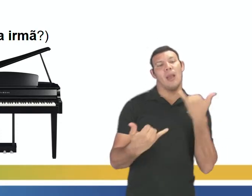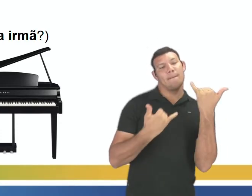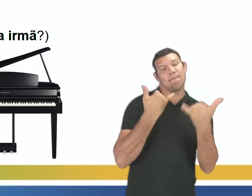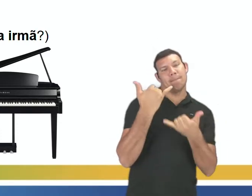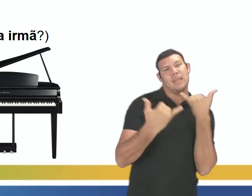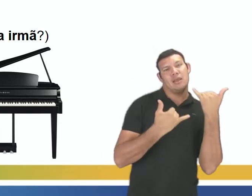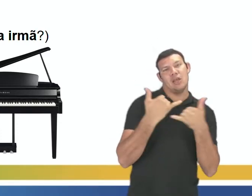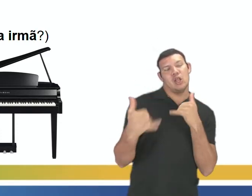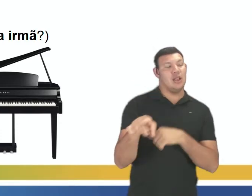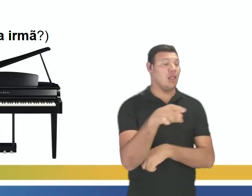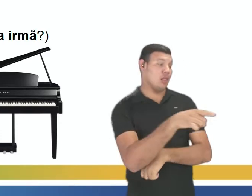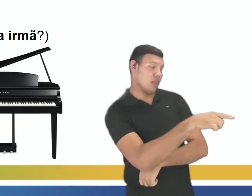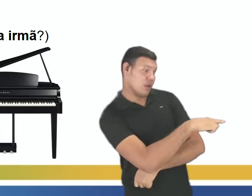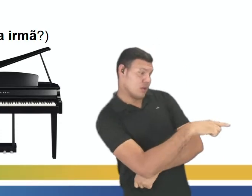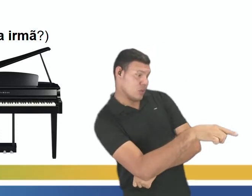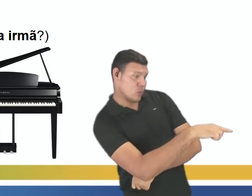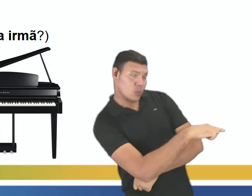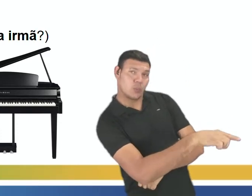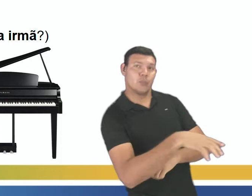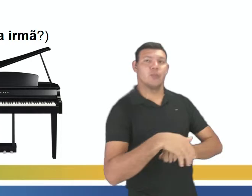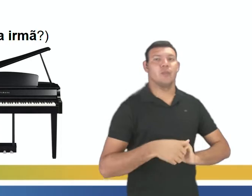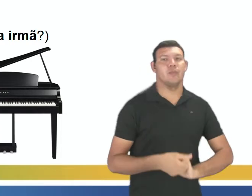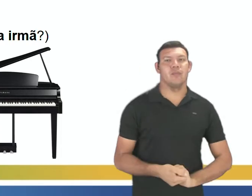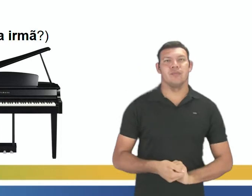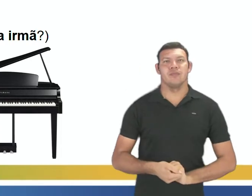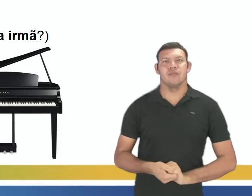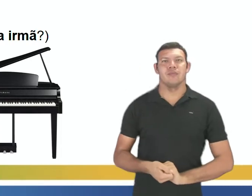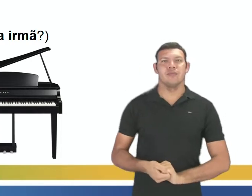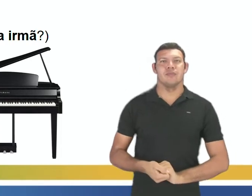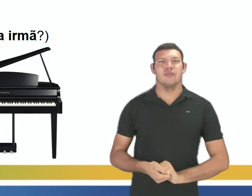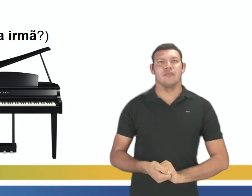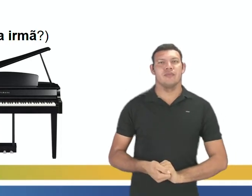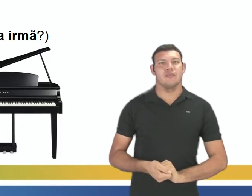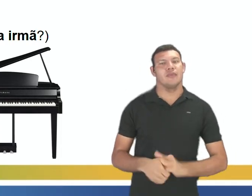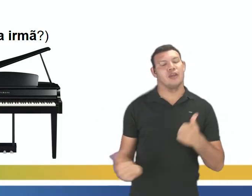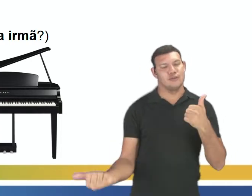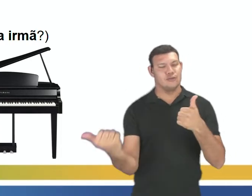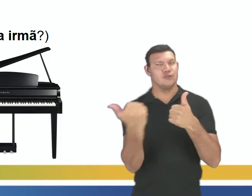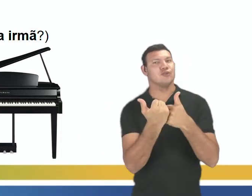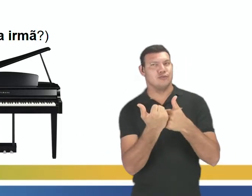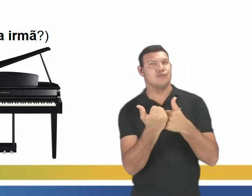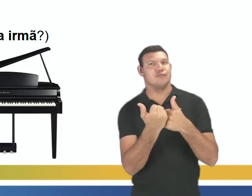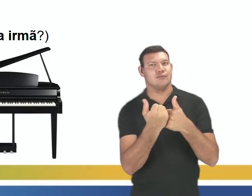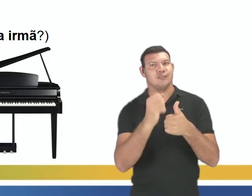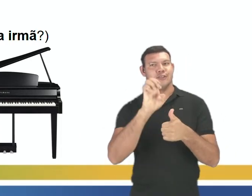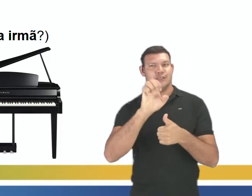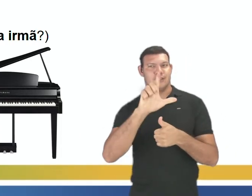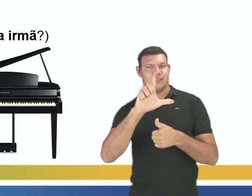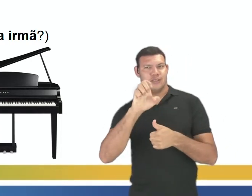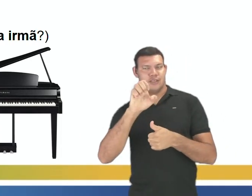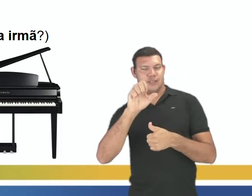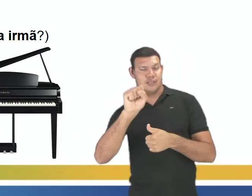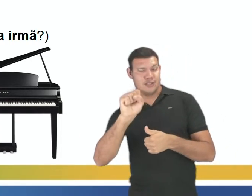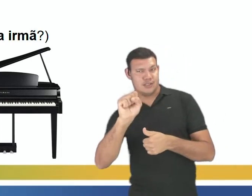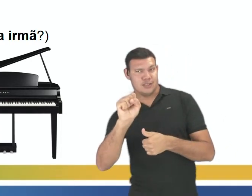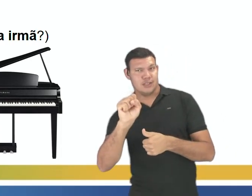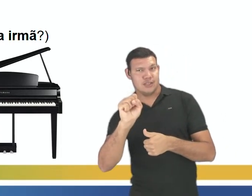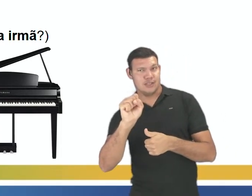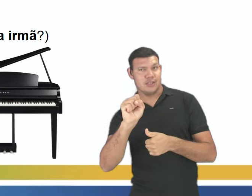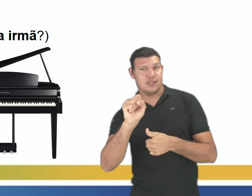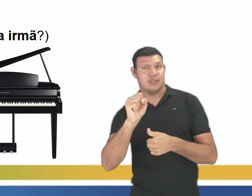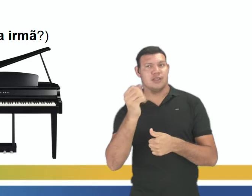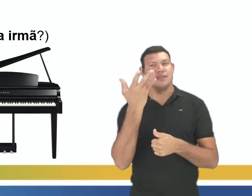mesma função. Um é o pronome e o outro é realmente o nome, né? As crianças. Outro exemplo a gente tem aqui. They